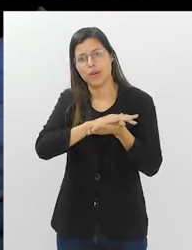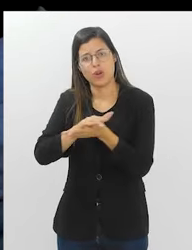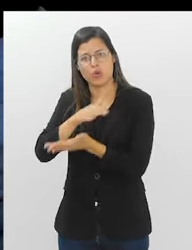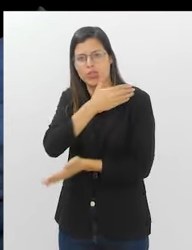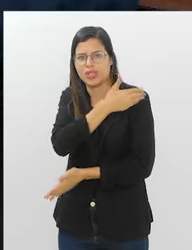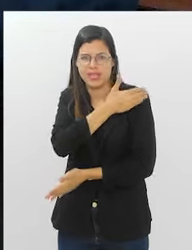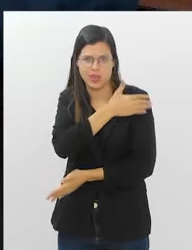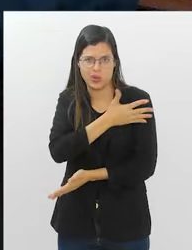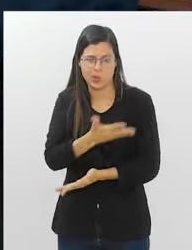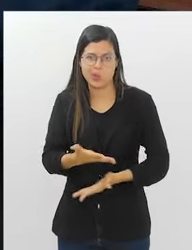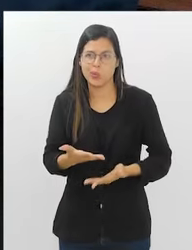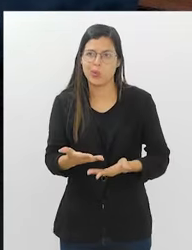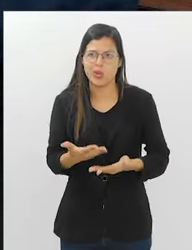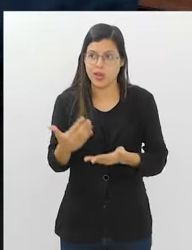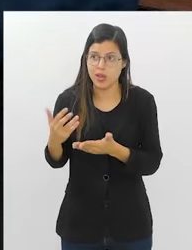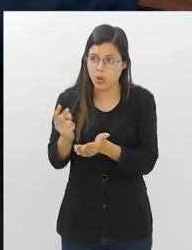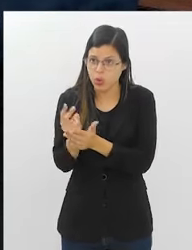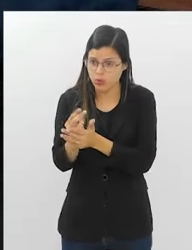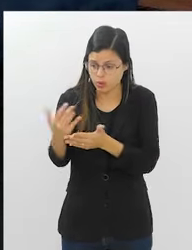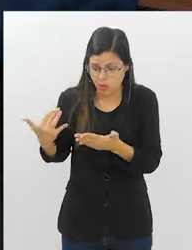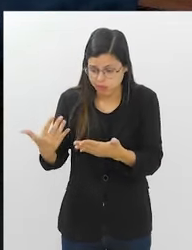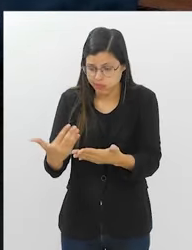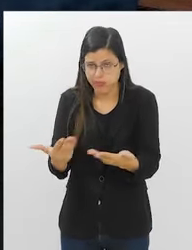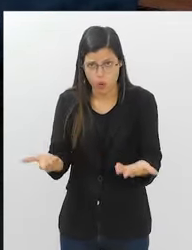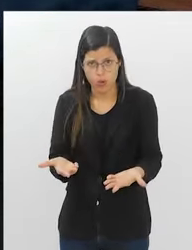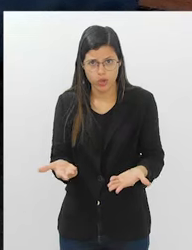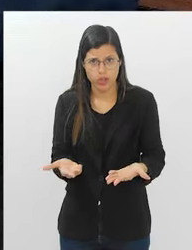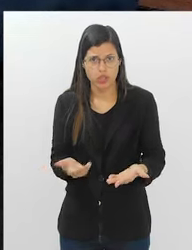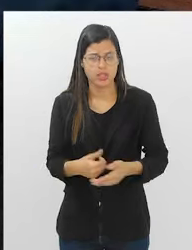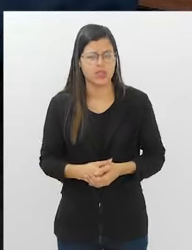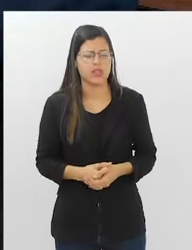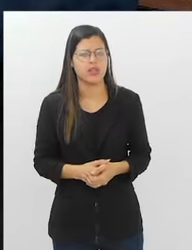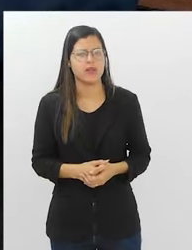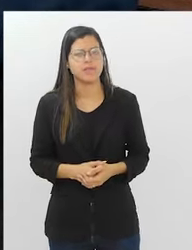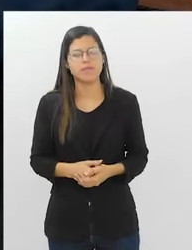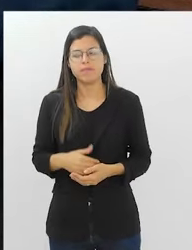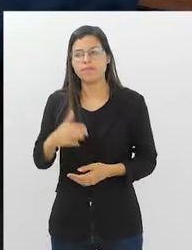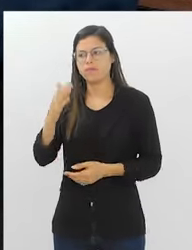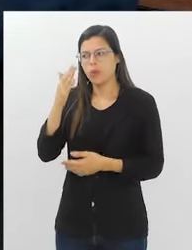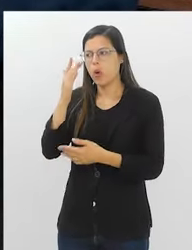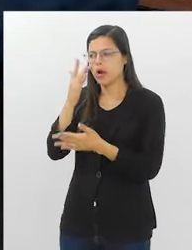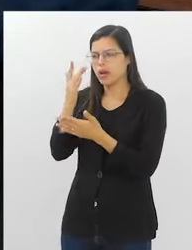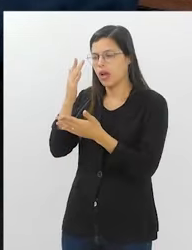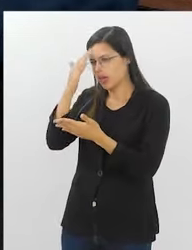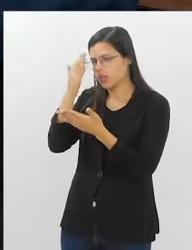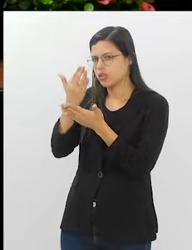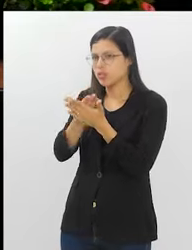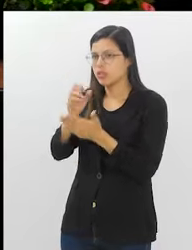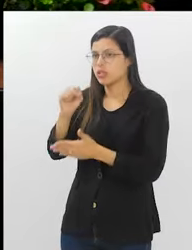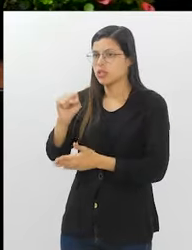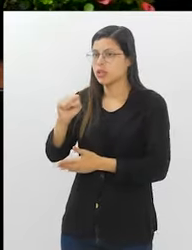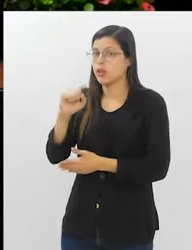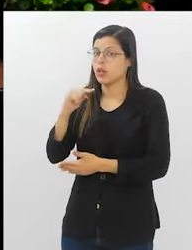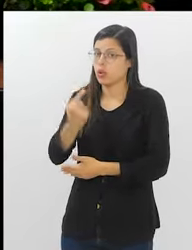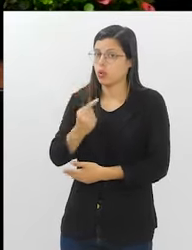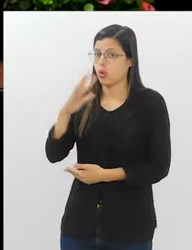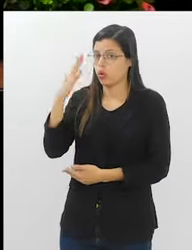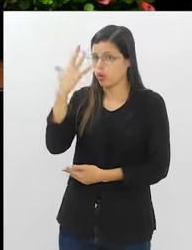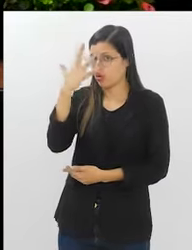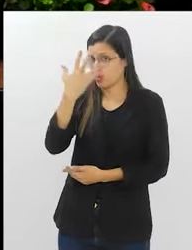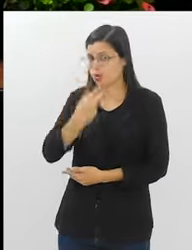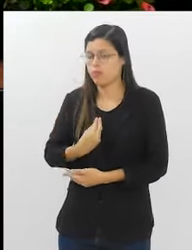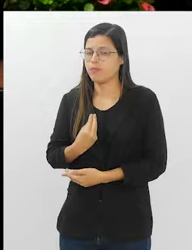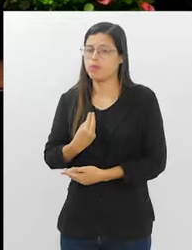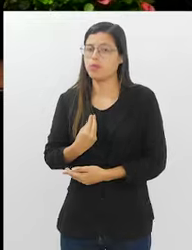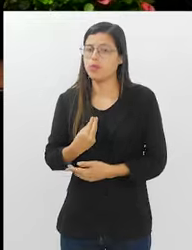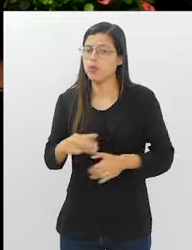né? Sem dúvida. E é até hoje? Eu entendo que sim. Nós, no Espiritismo, sofremos menos